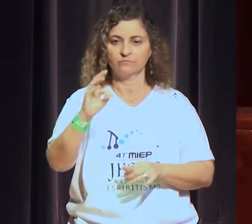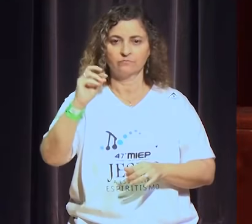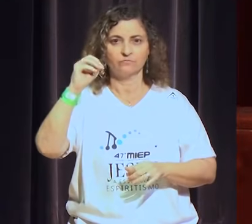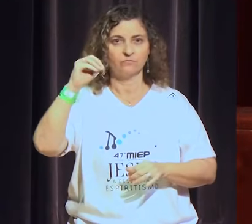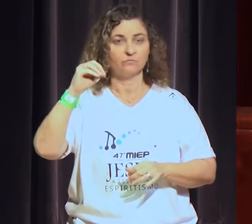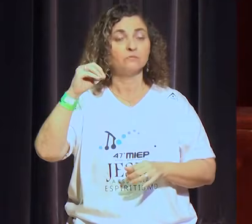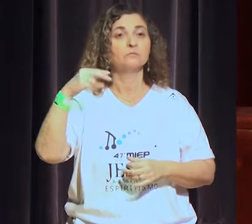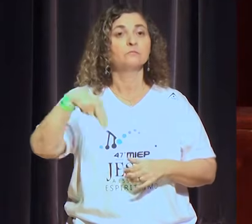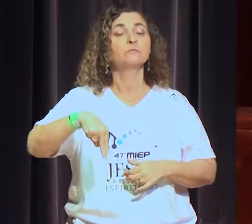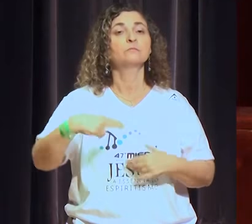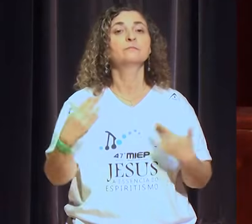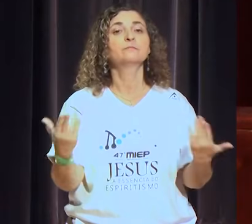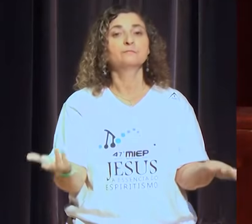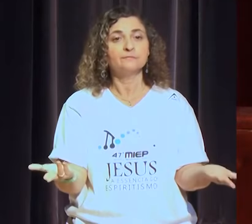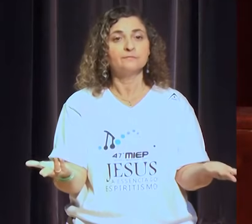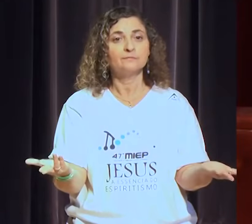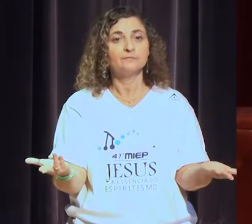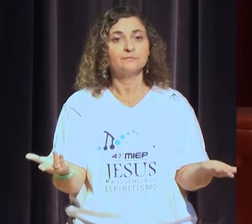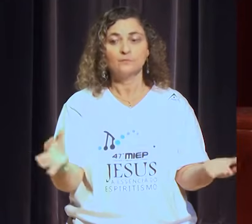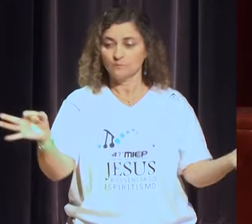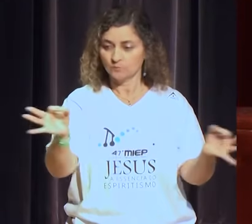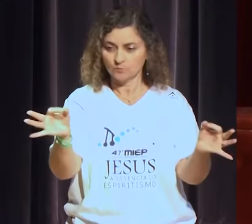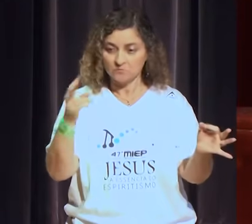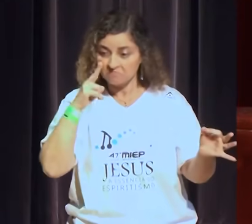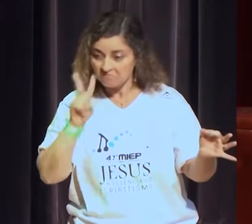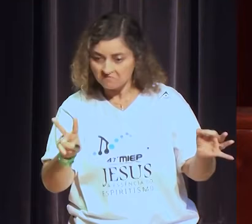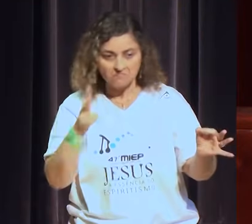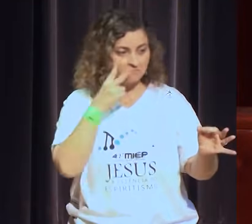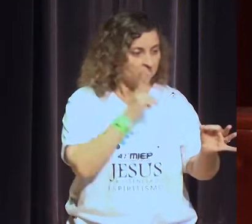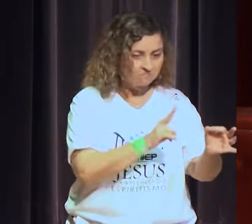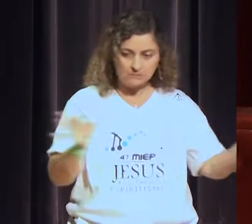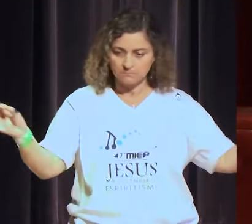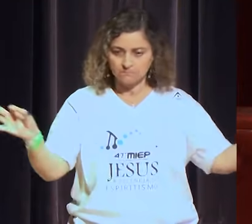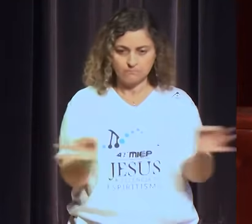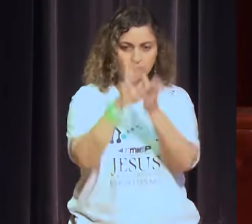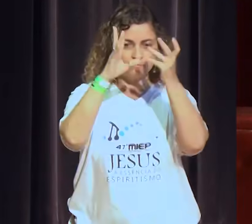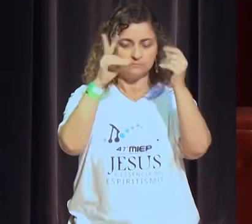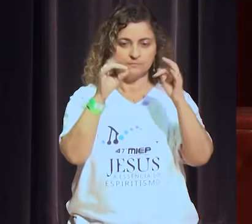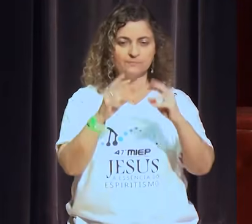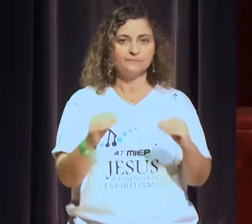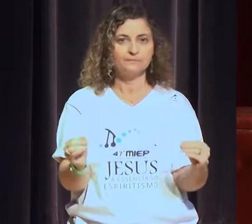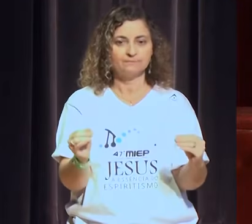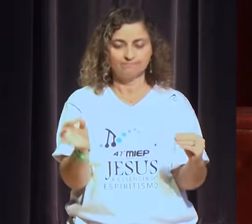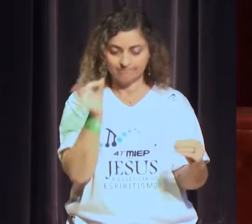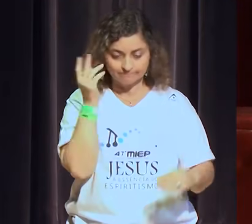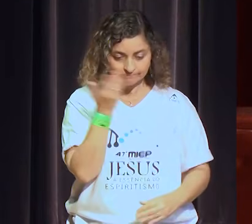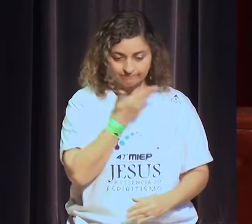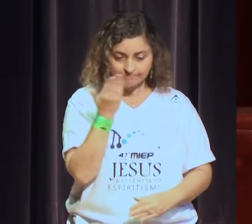chocam e formam duas outras que não têm massa e não ocupam lugar no espaço. Isso é o quê? É renome de única.